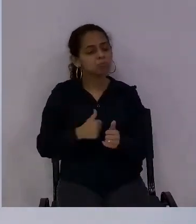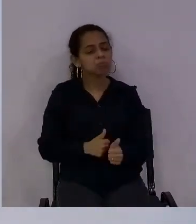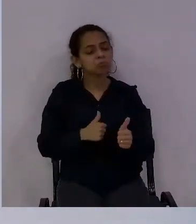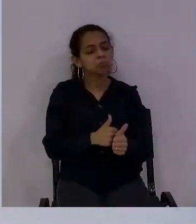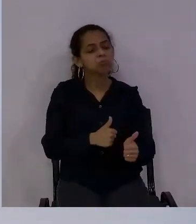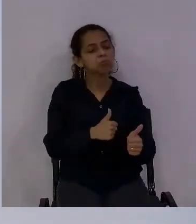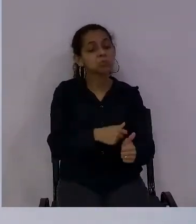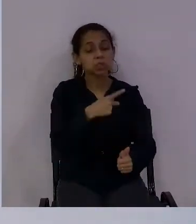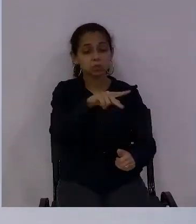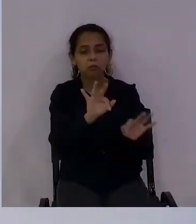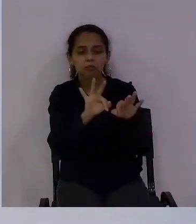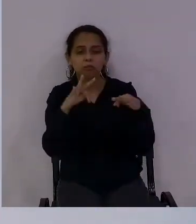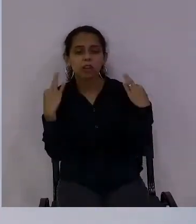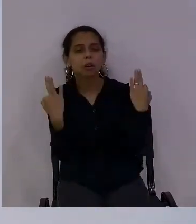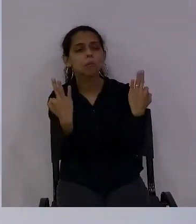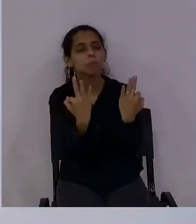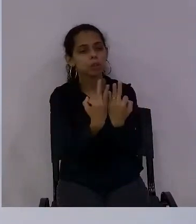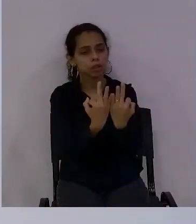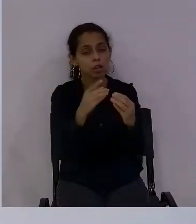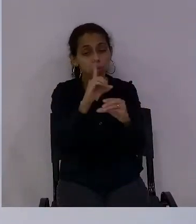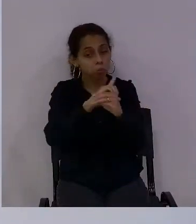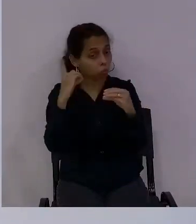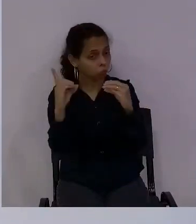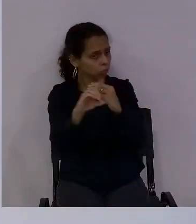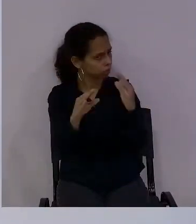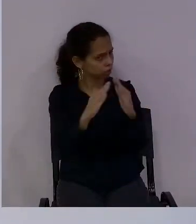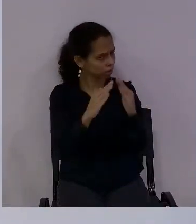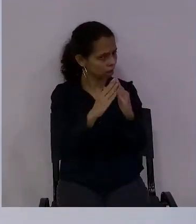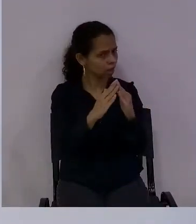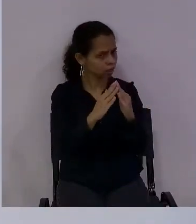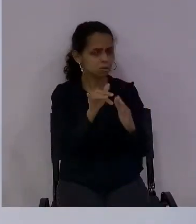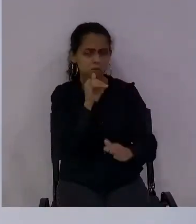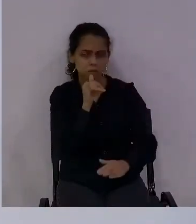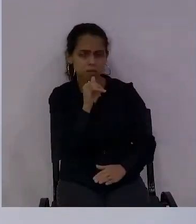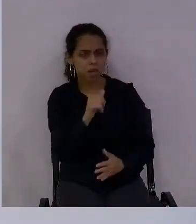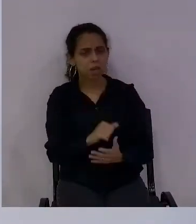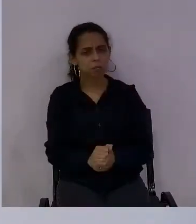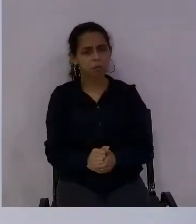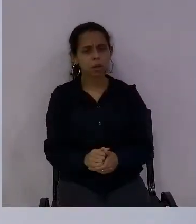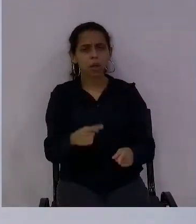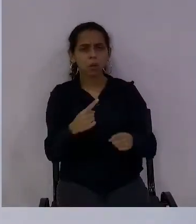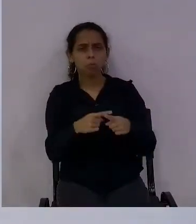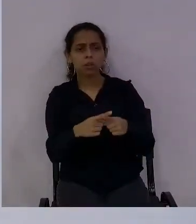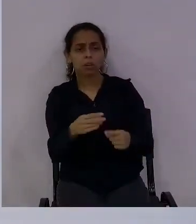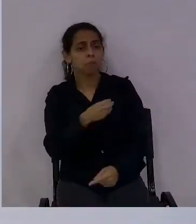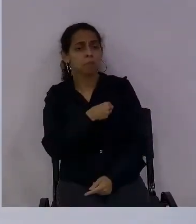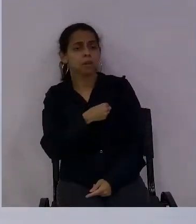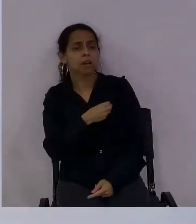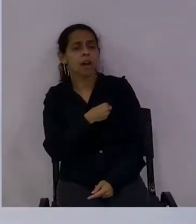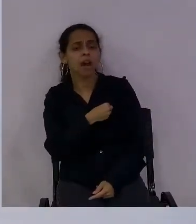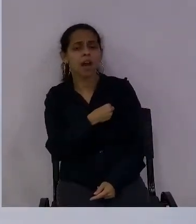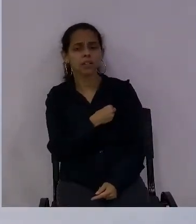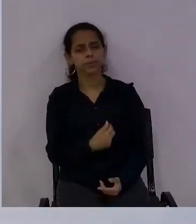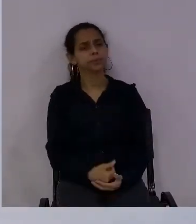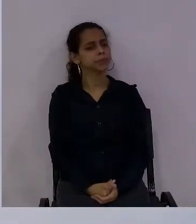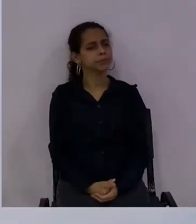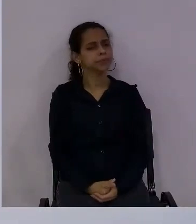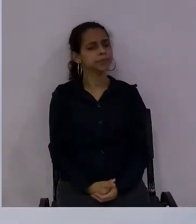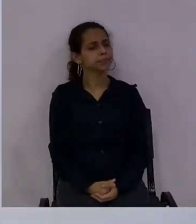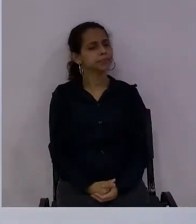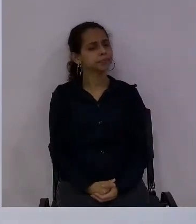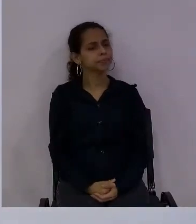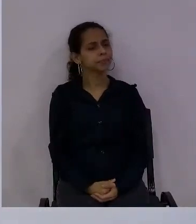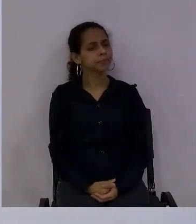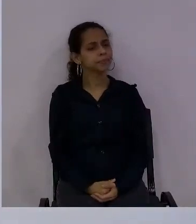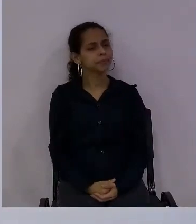E a gente começa a olhar um monte de coisas que a gente nunca fez, um monte de falhas que nós temos e simplesmente não tentar,